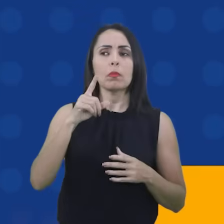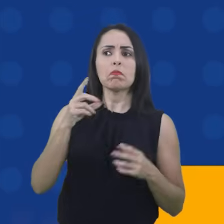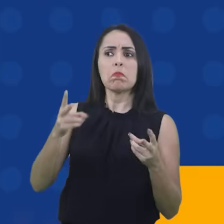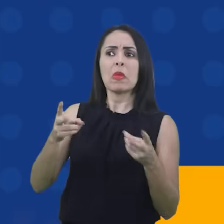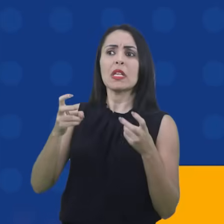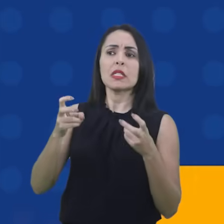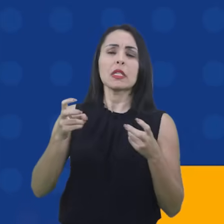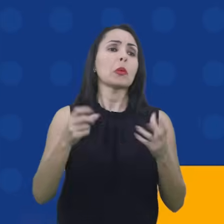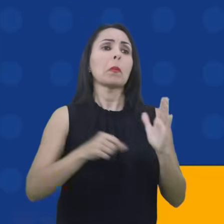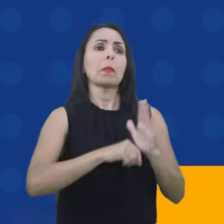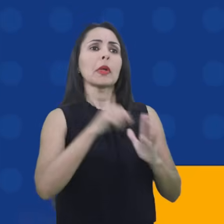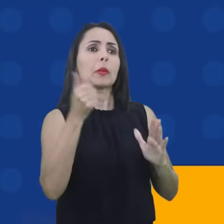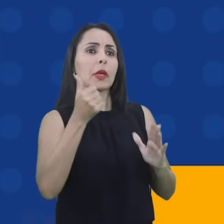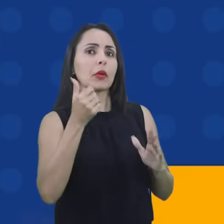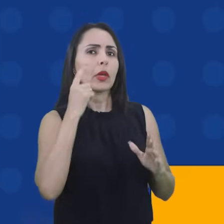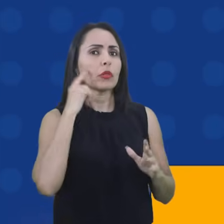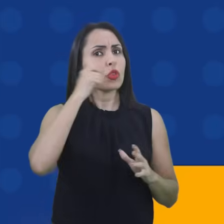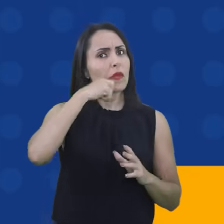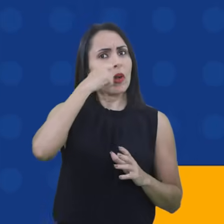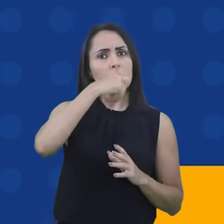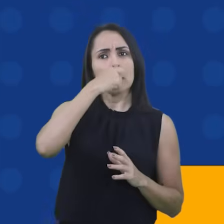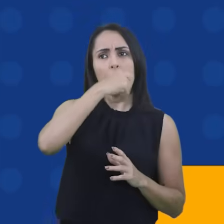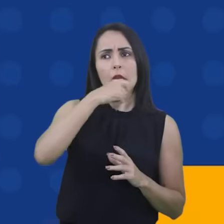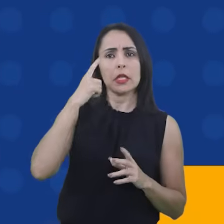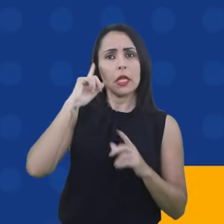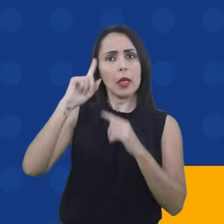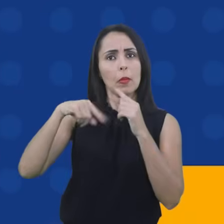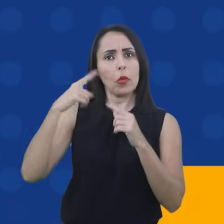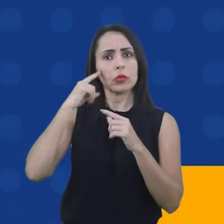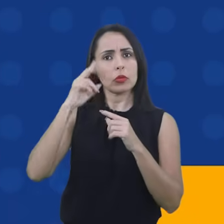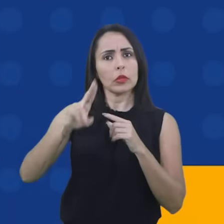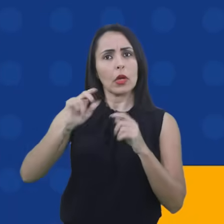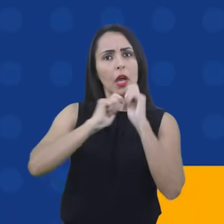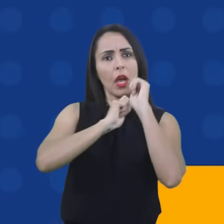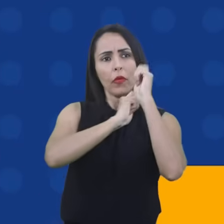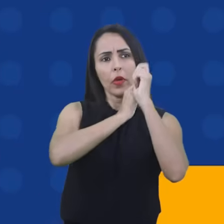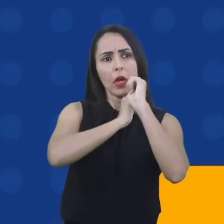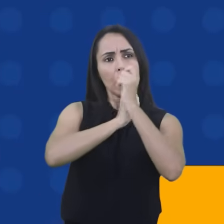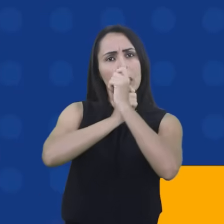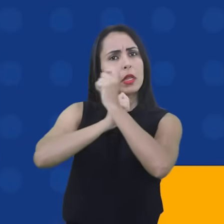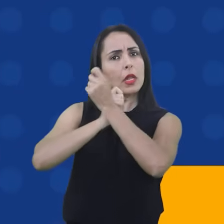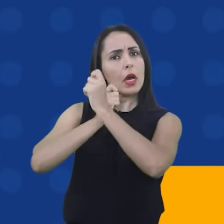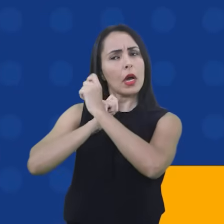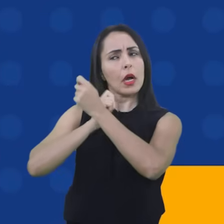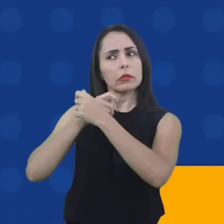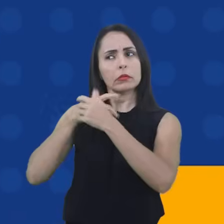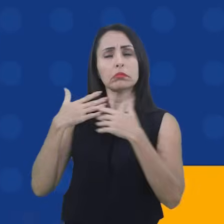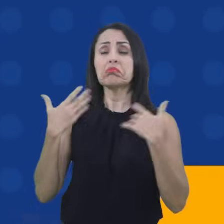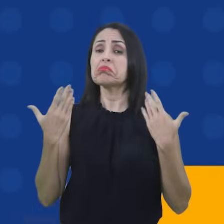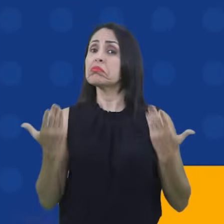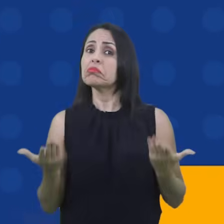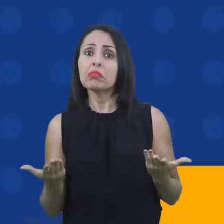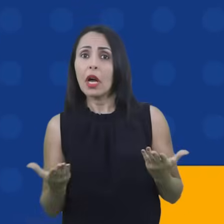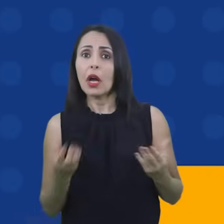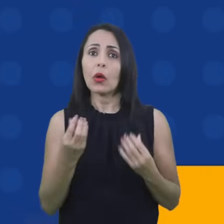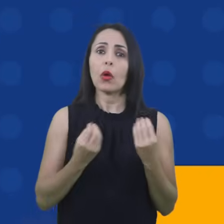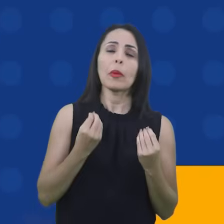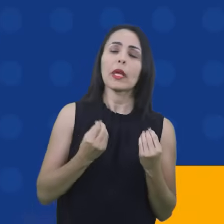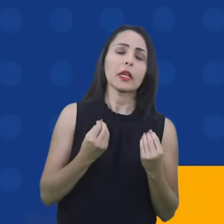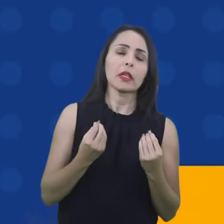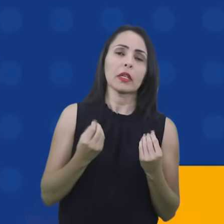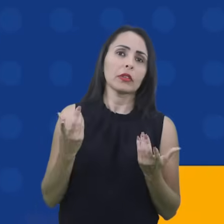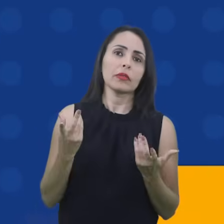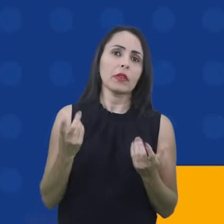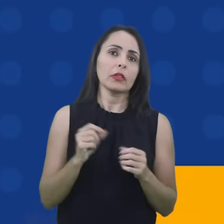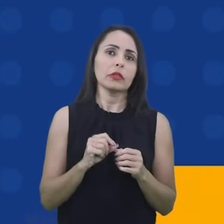preciso fazer primeiro? Escovar os dentes e depois usar o fio dental? Passar o fio dental depois, antes? E aí? Como é que a gente deve